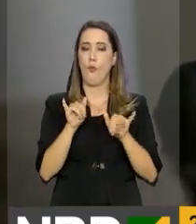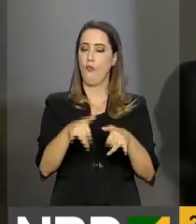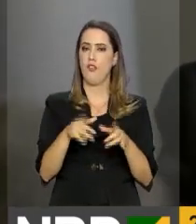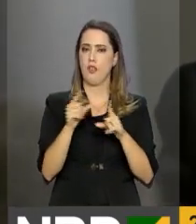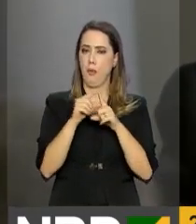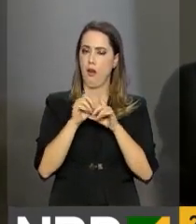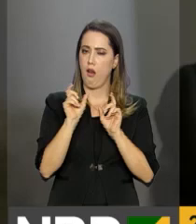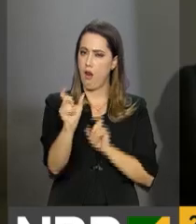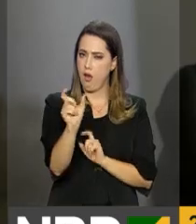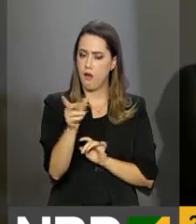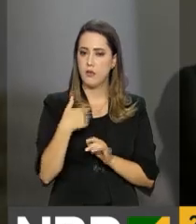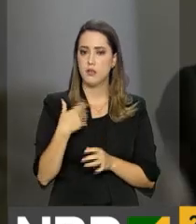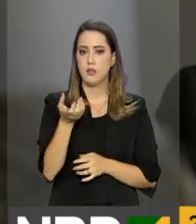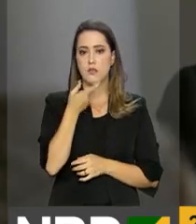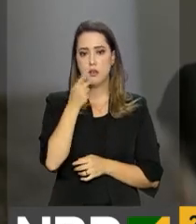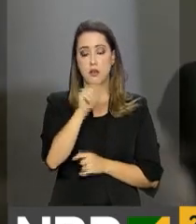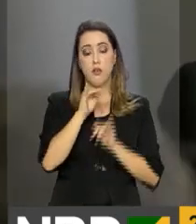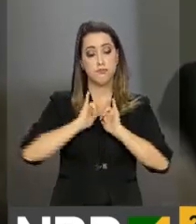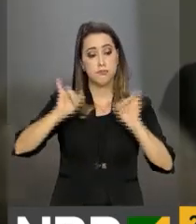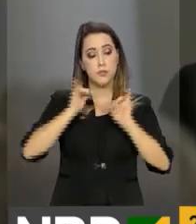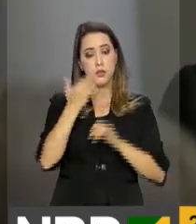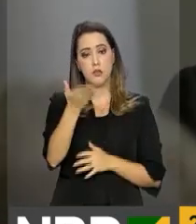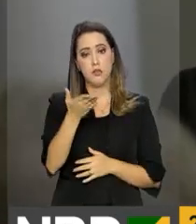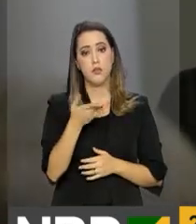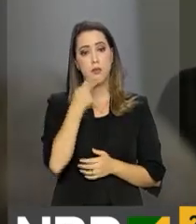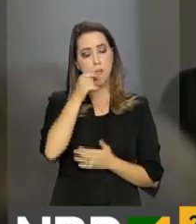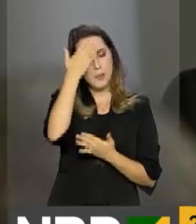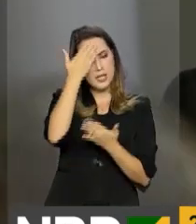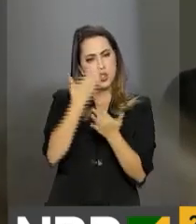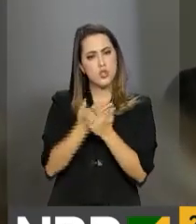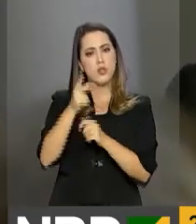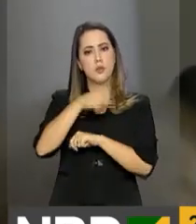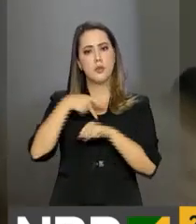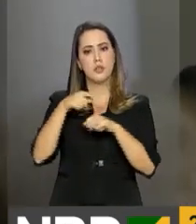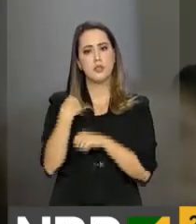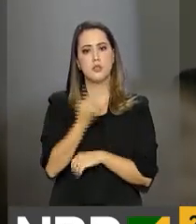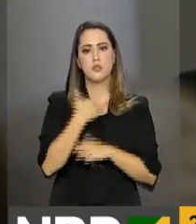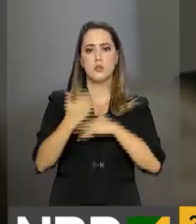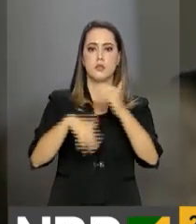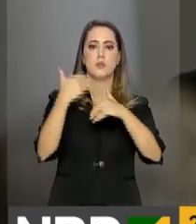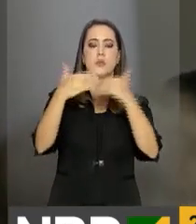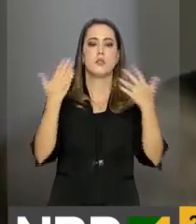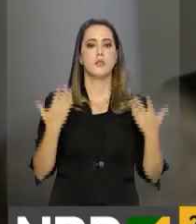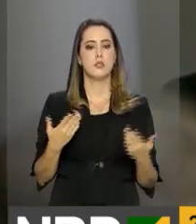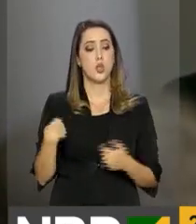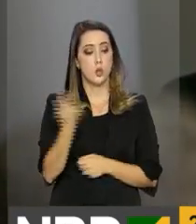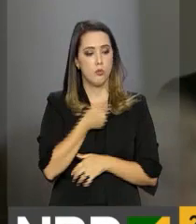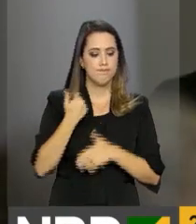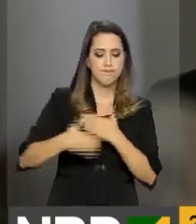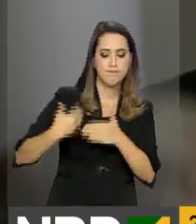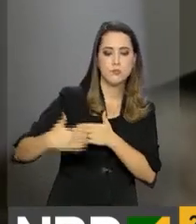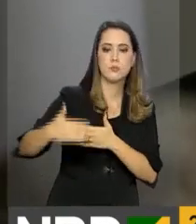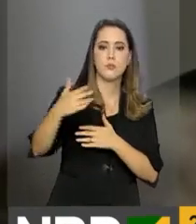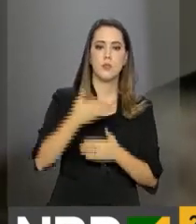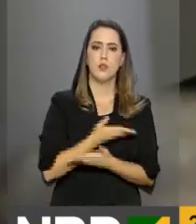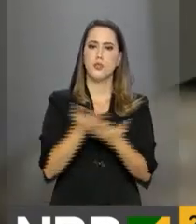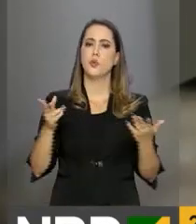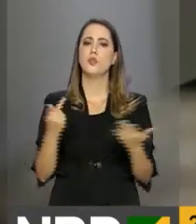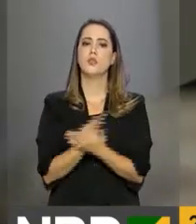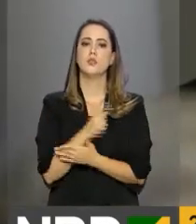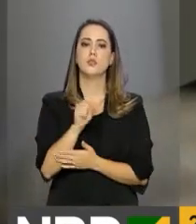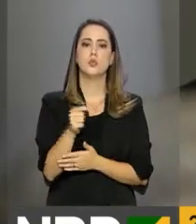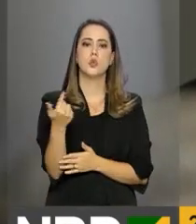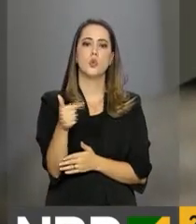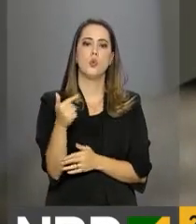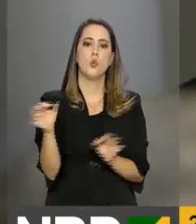dizer, e se pudermos todos pregar, né? Vamos pregar o otimismo do país. Nós estamos crescendo, nós estamos desenvolvendo. Essas coisas não se